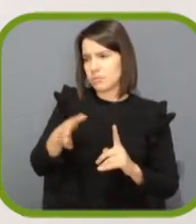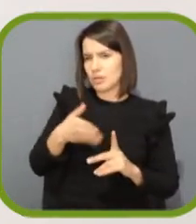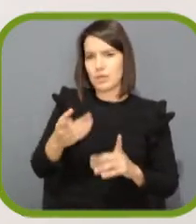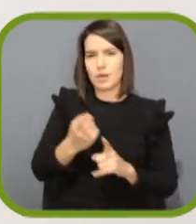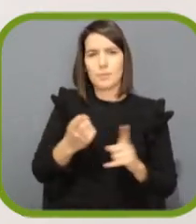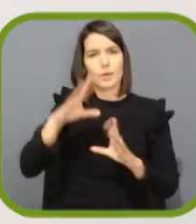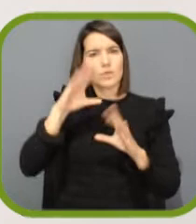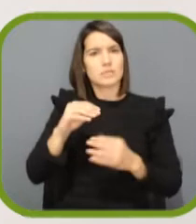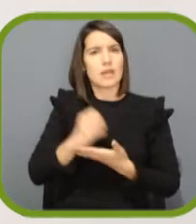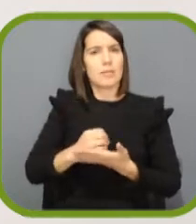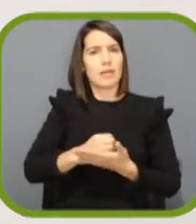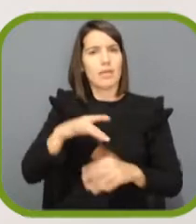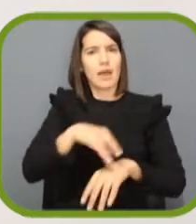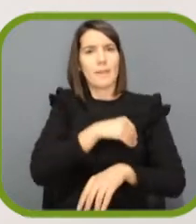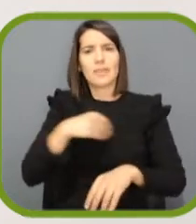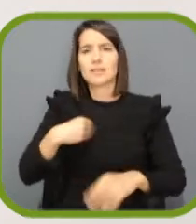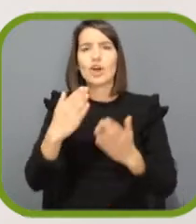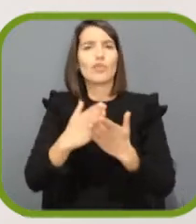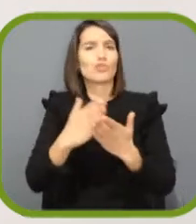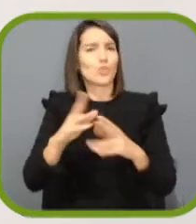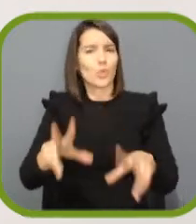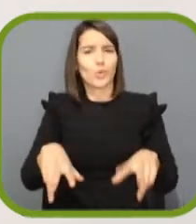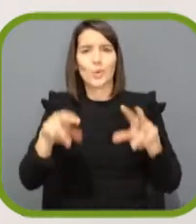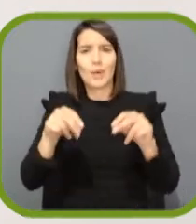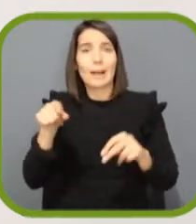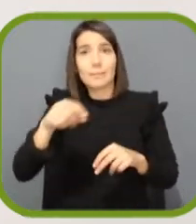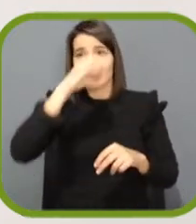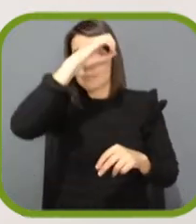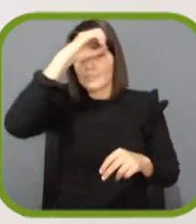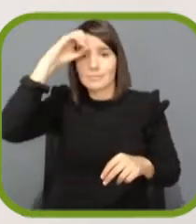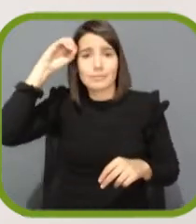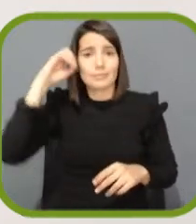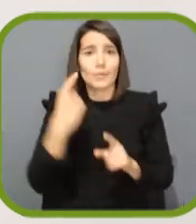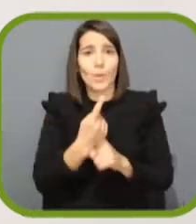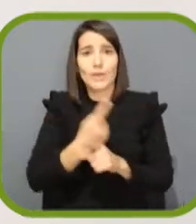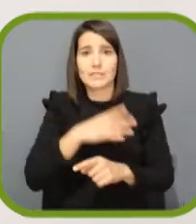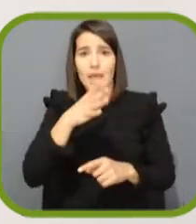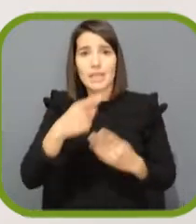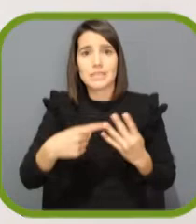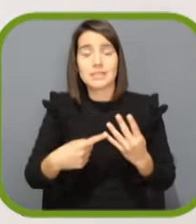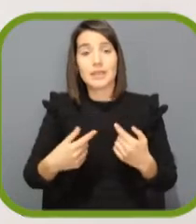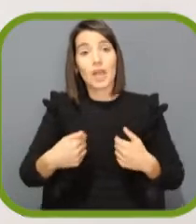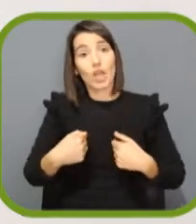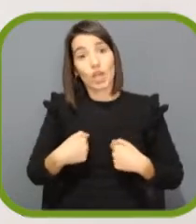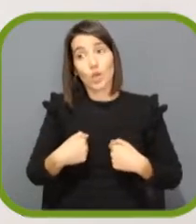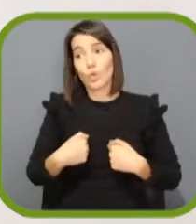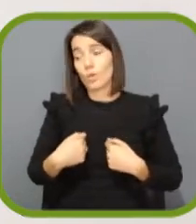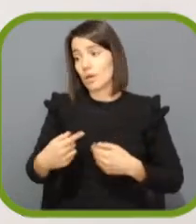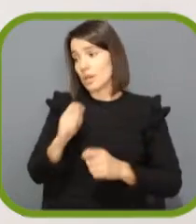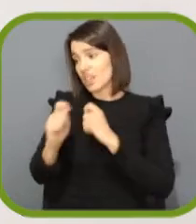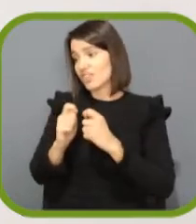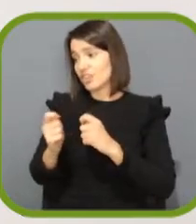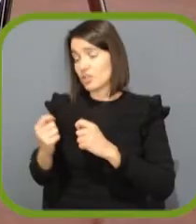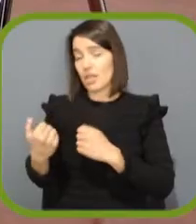sabe nada de medicina, nem nunca estudou medicina e não tem a mínima noção do que é que está a dizer, eu estou a contribuir para